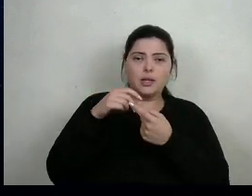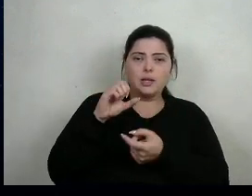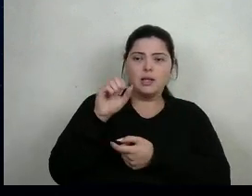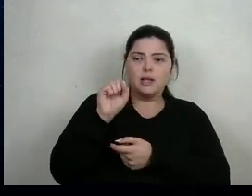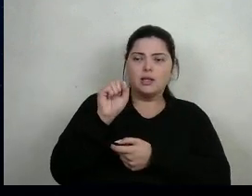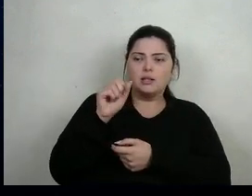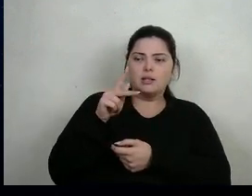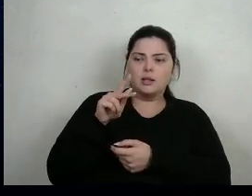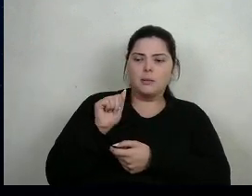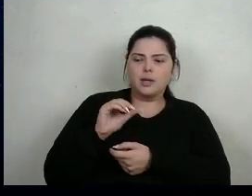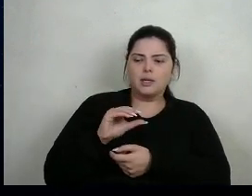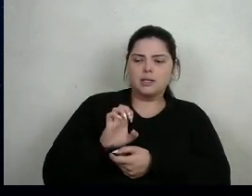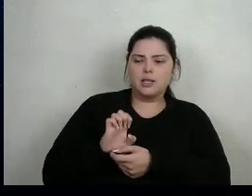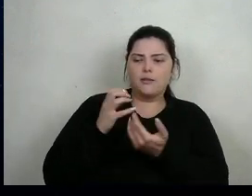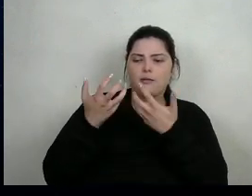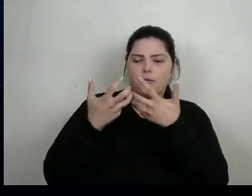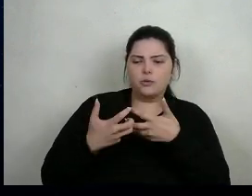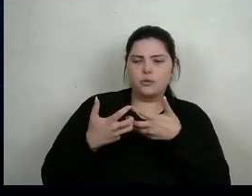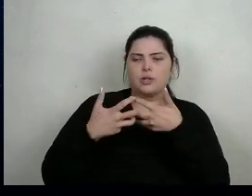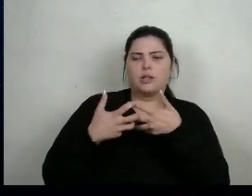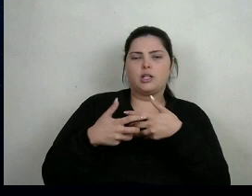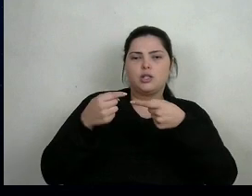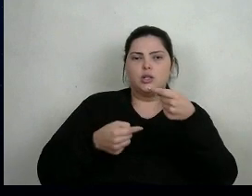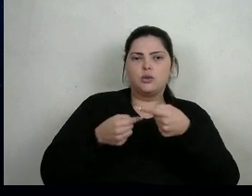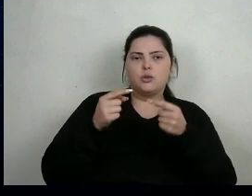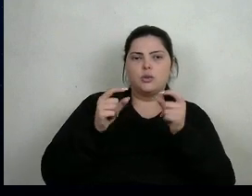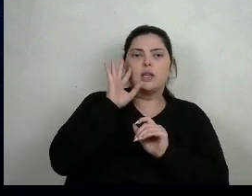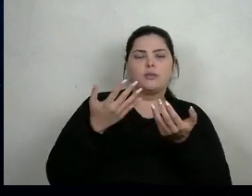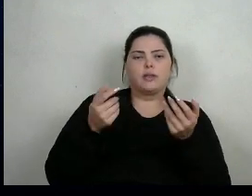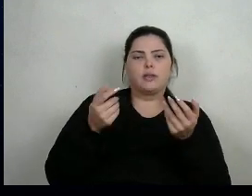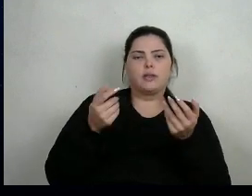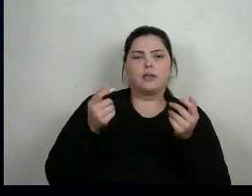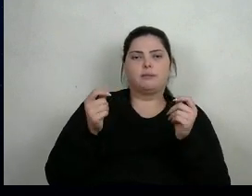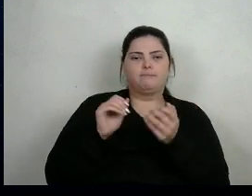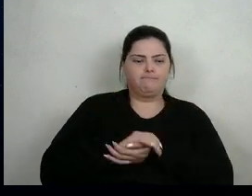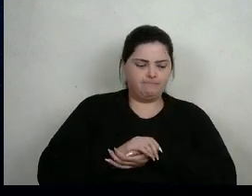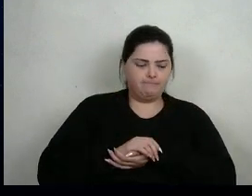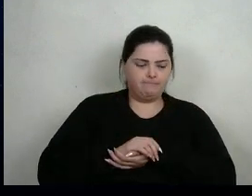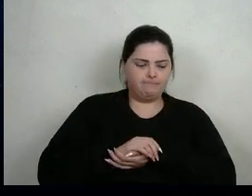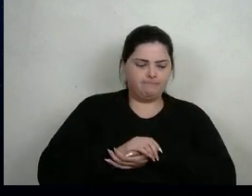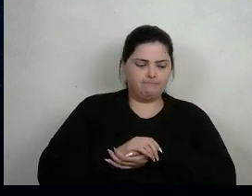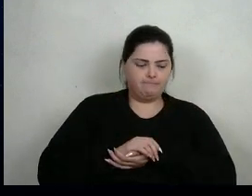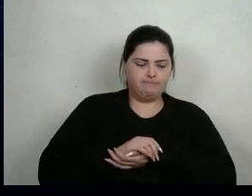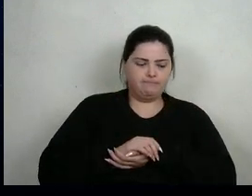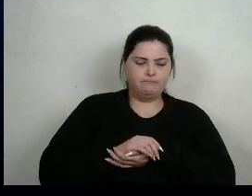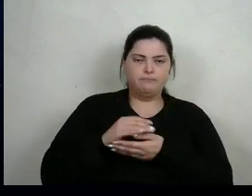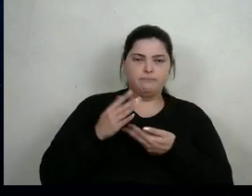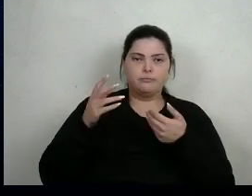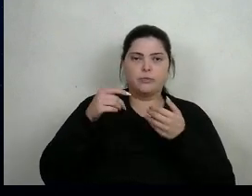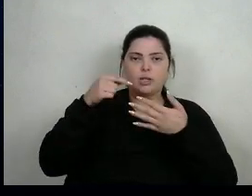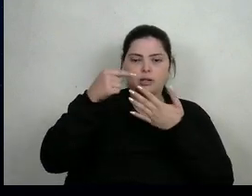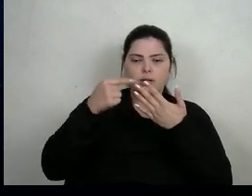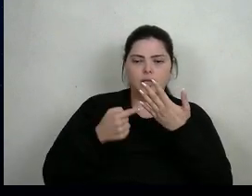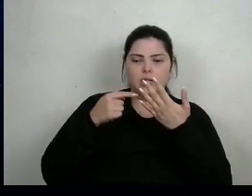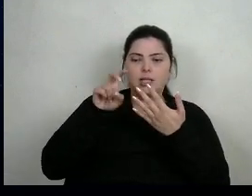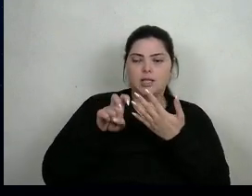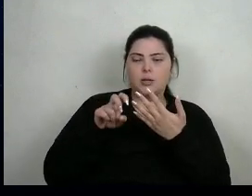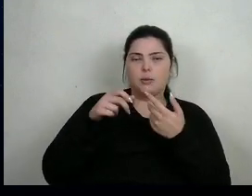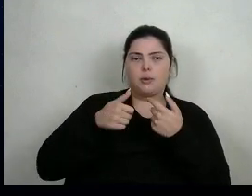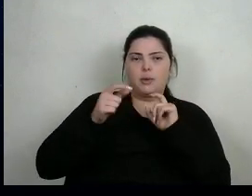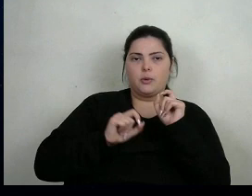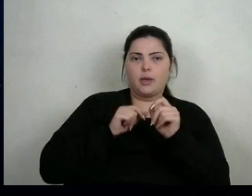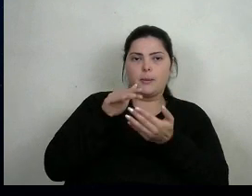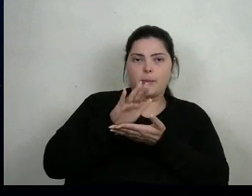melhor qual o tipo de problema que o Space veio resolver Tá bom então a gente vai discutir esses cinco mitos aqui o primeiro de que produtividade